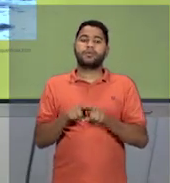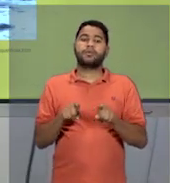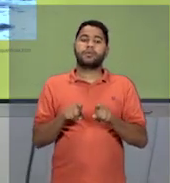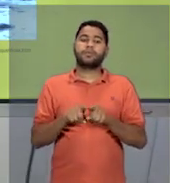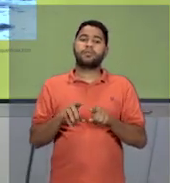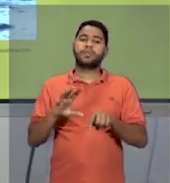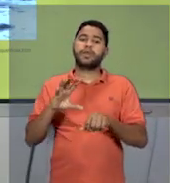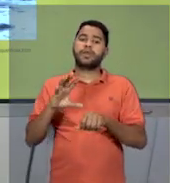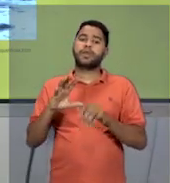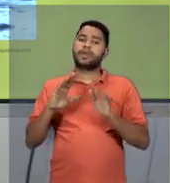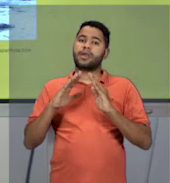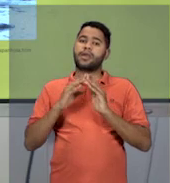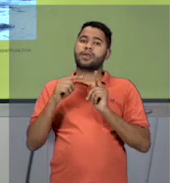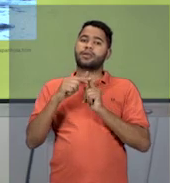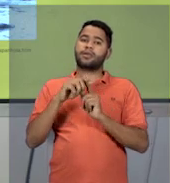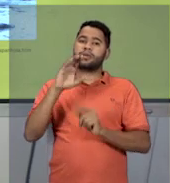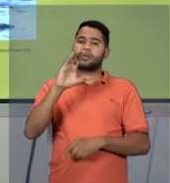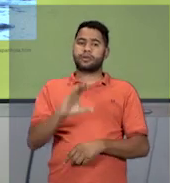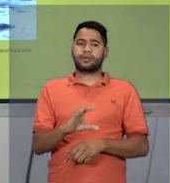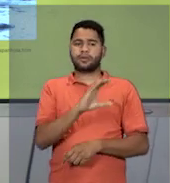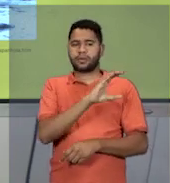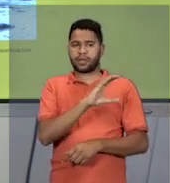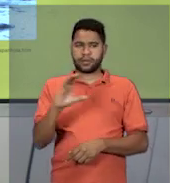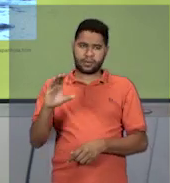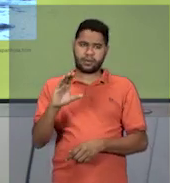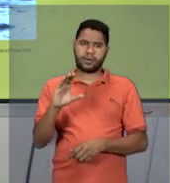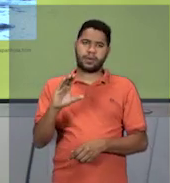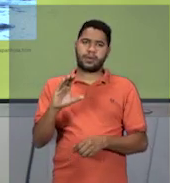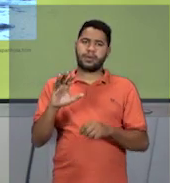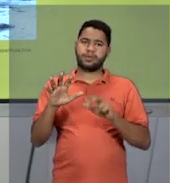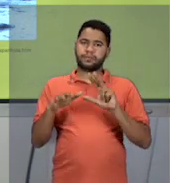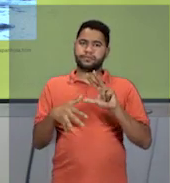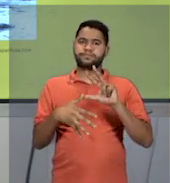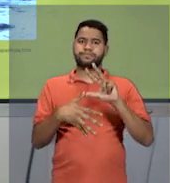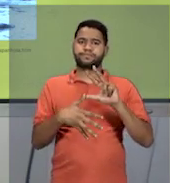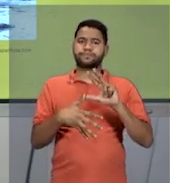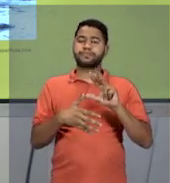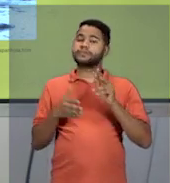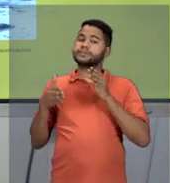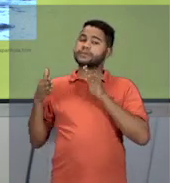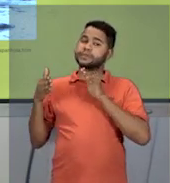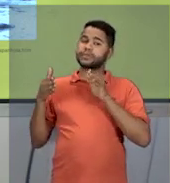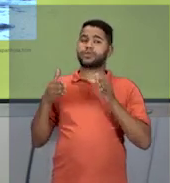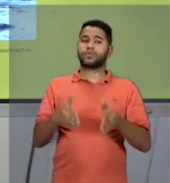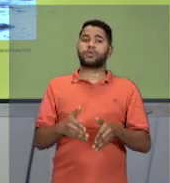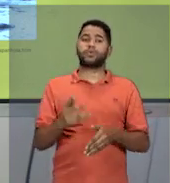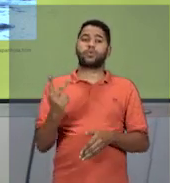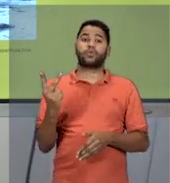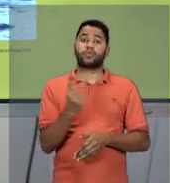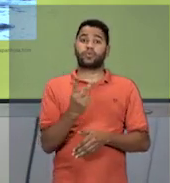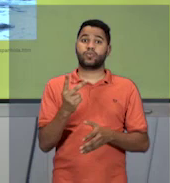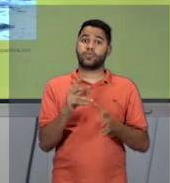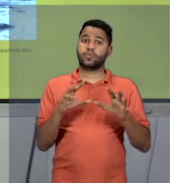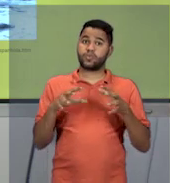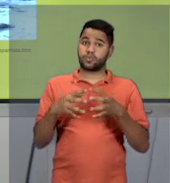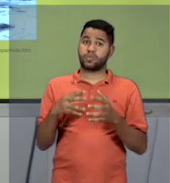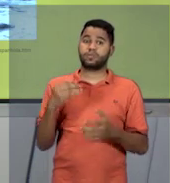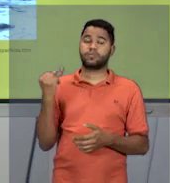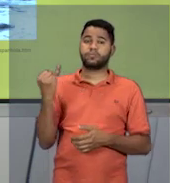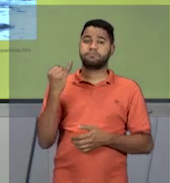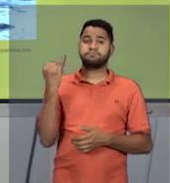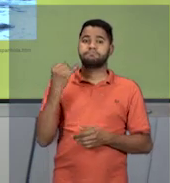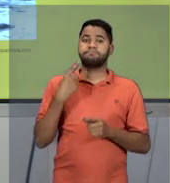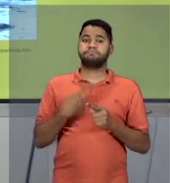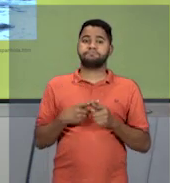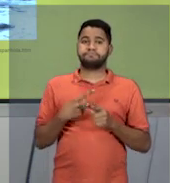Igreja Católica aqui na região da América. Essa chegada dos dois grupos é importante